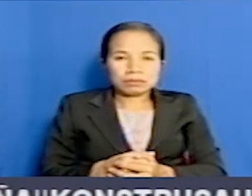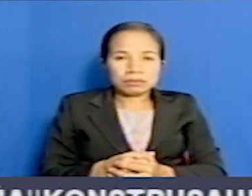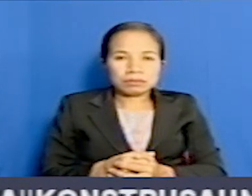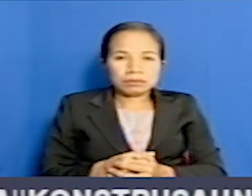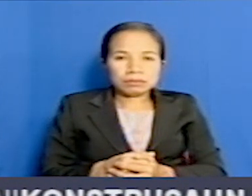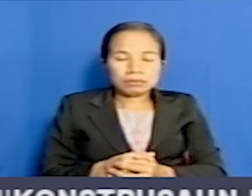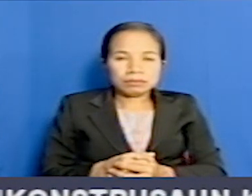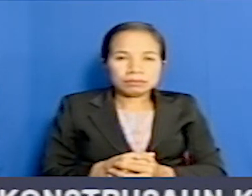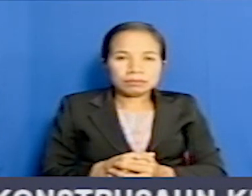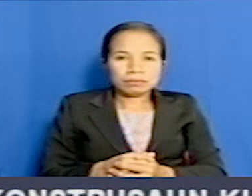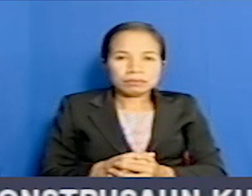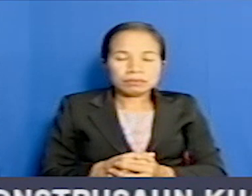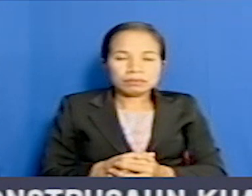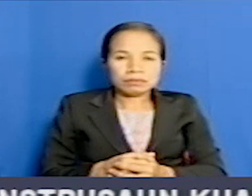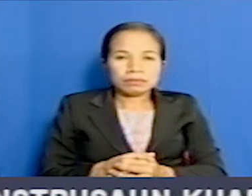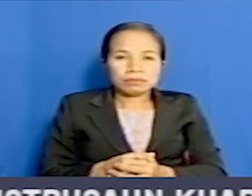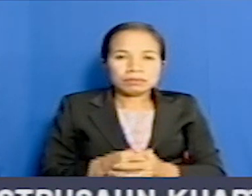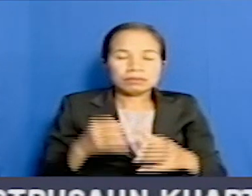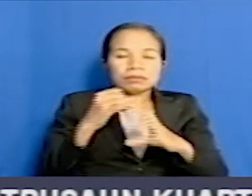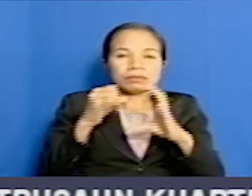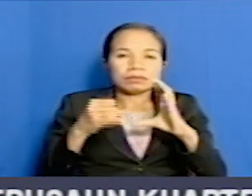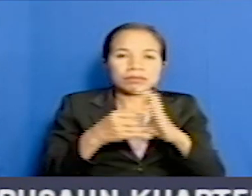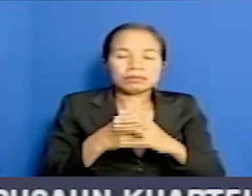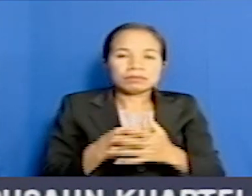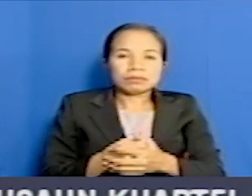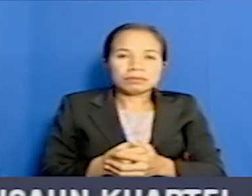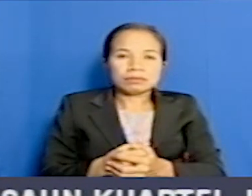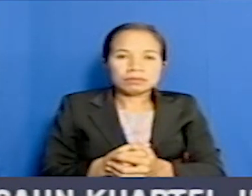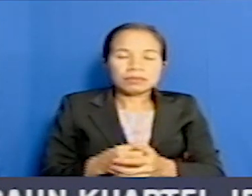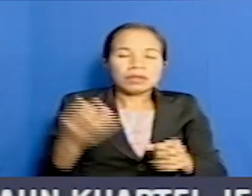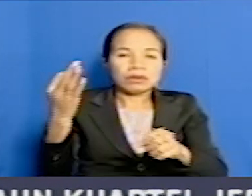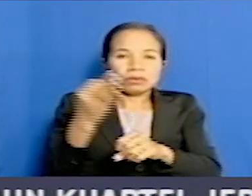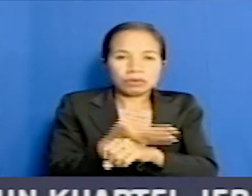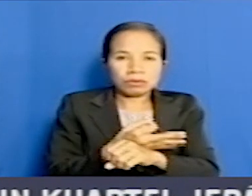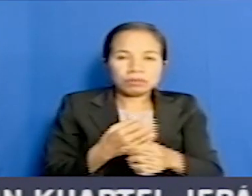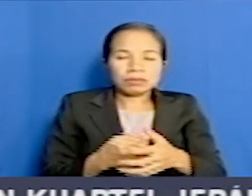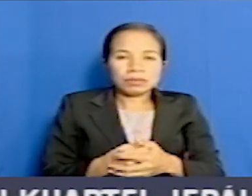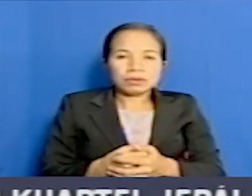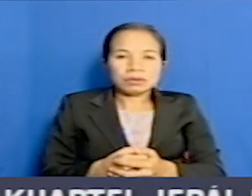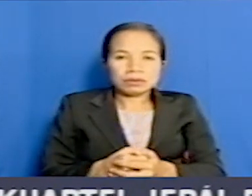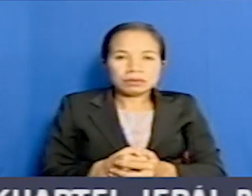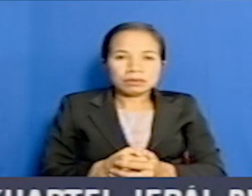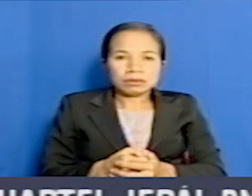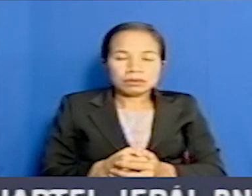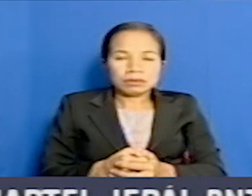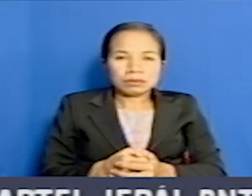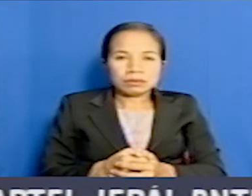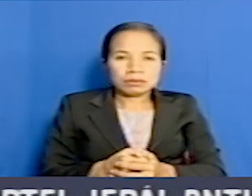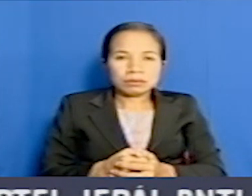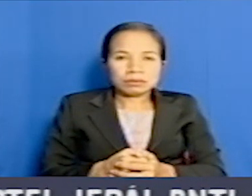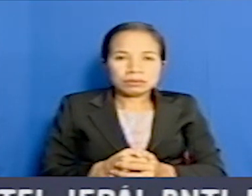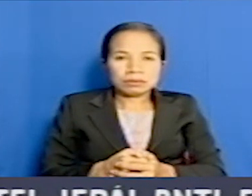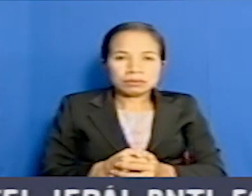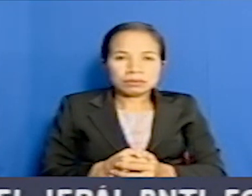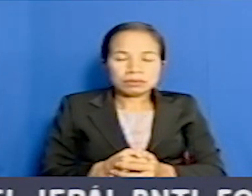2021 e 2030, documento que pretende contribuir com medidas práticas,